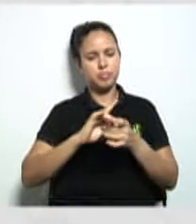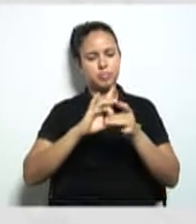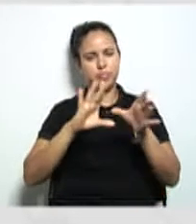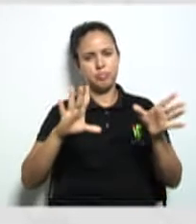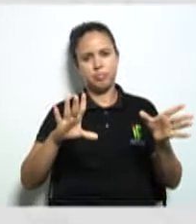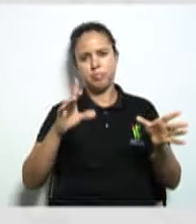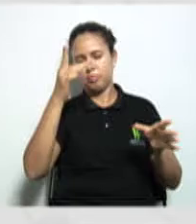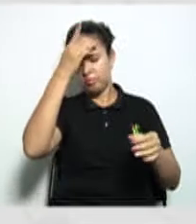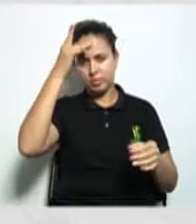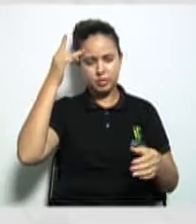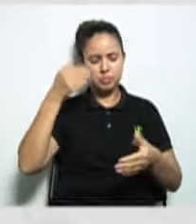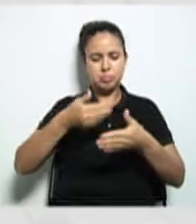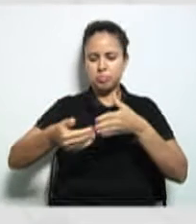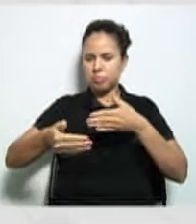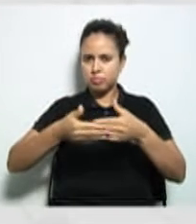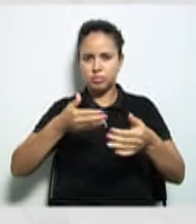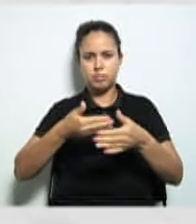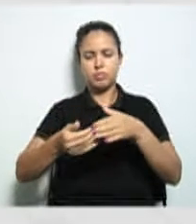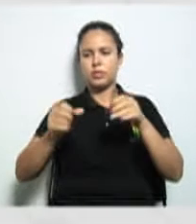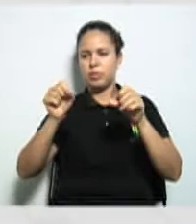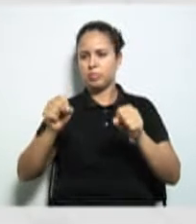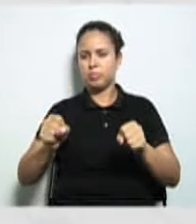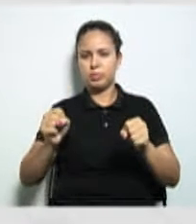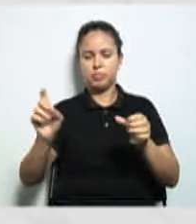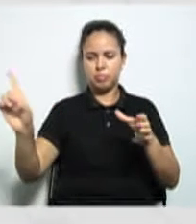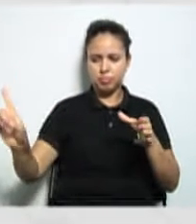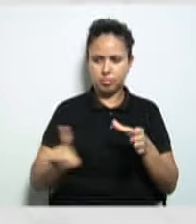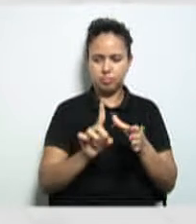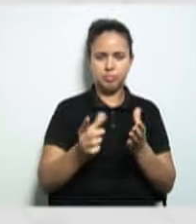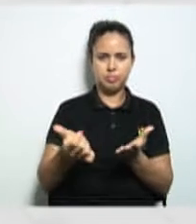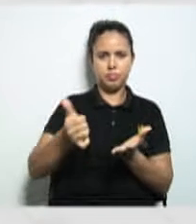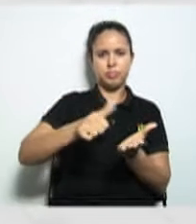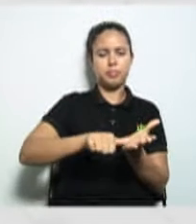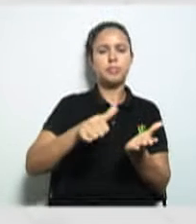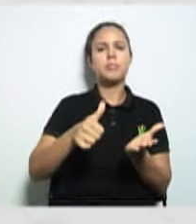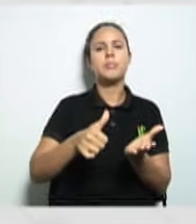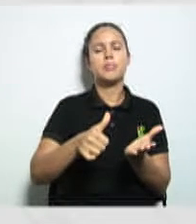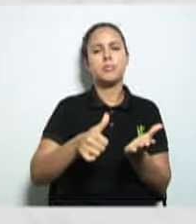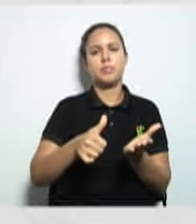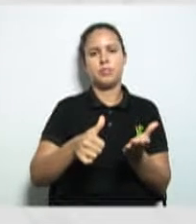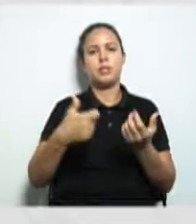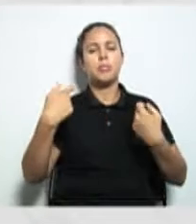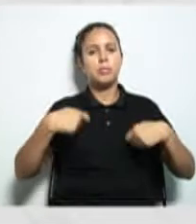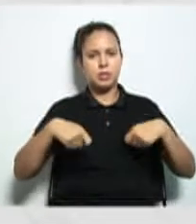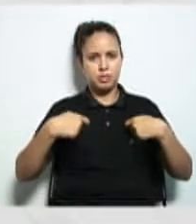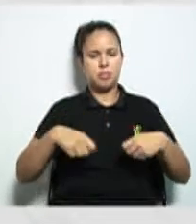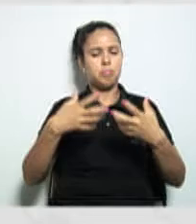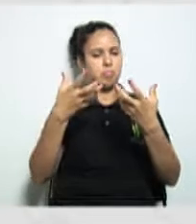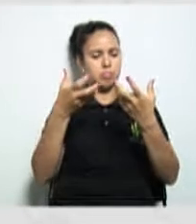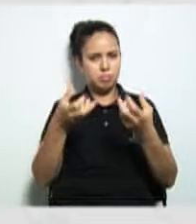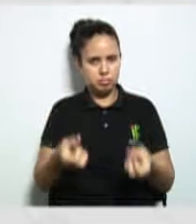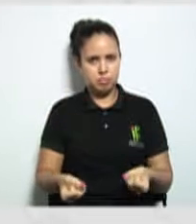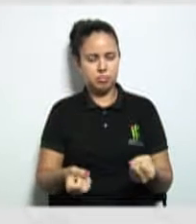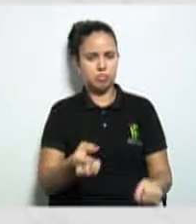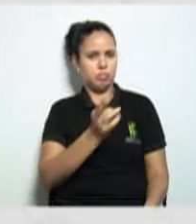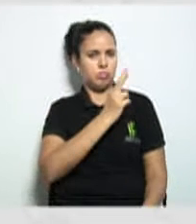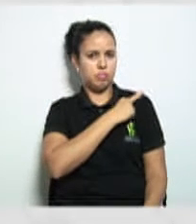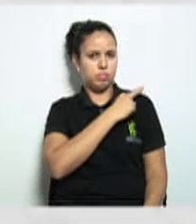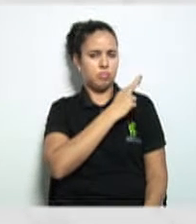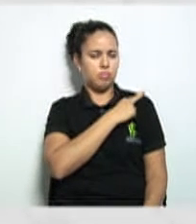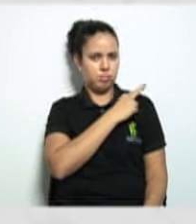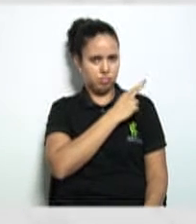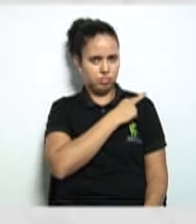aptas a utilizar o seu serviço. Ponto importante, assumir as responsabilidades como